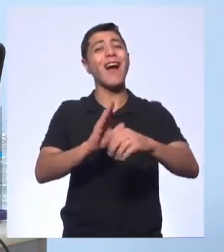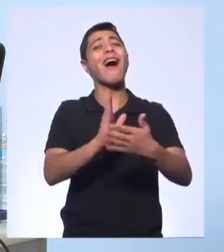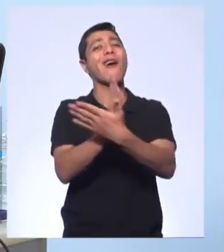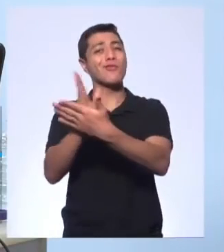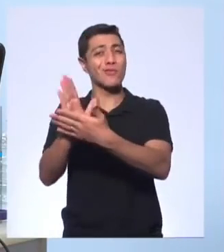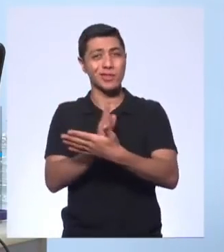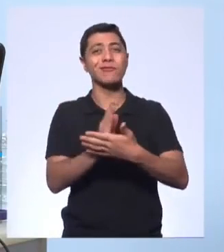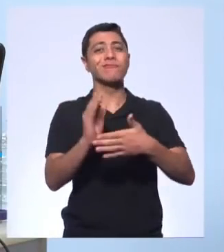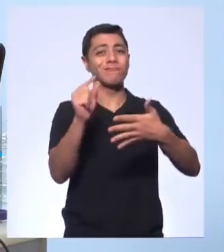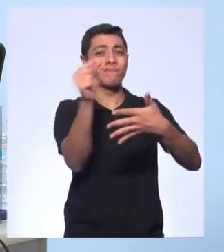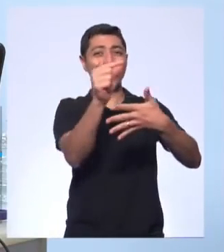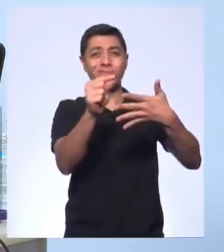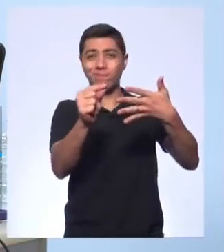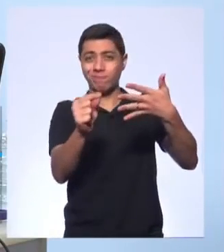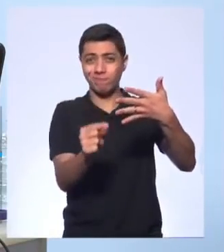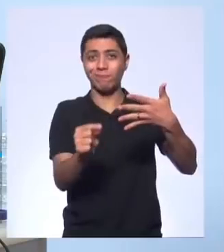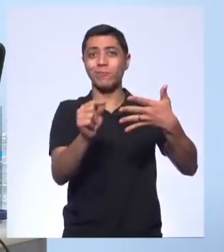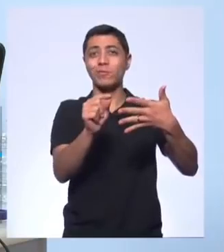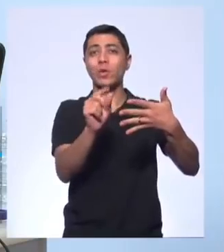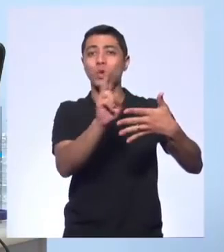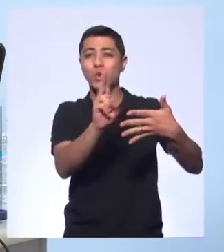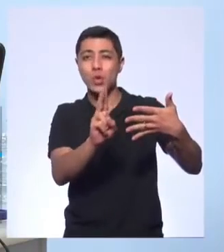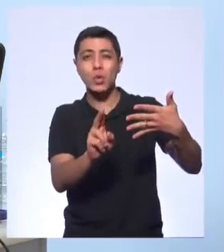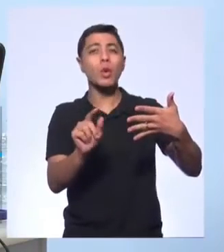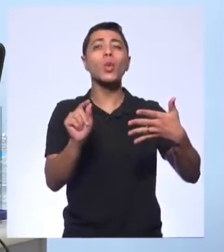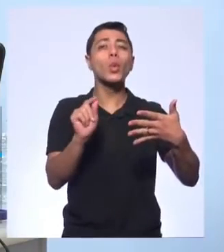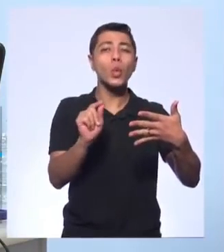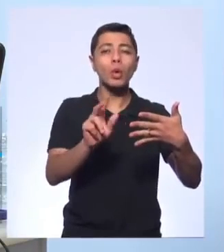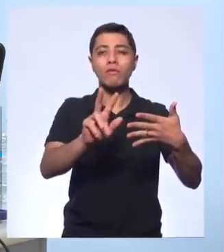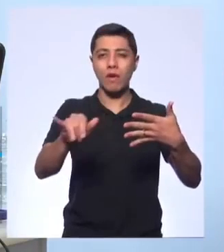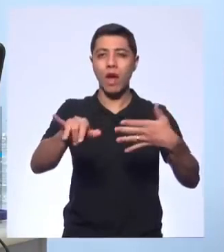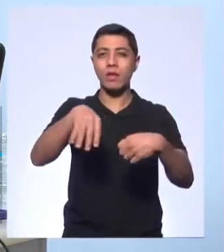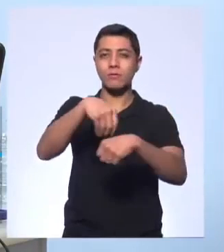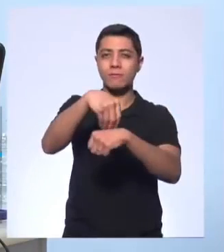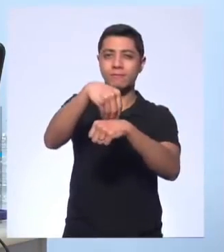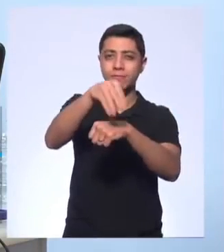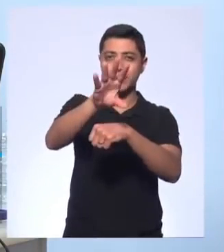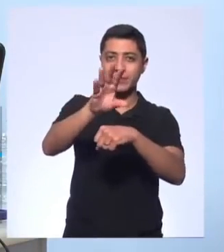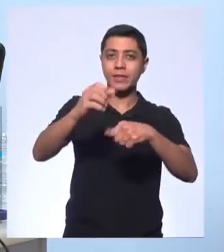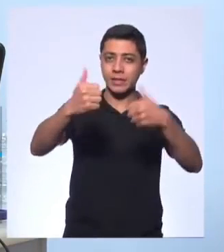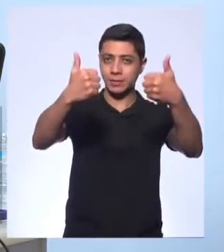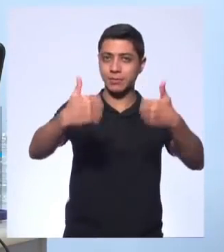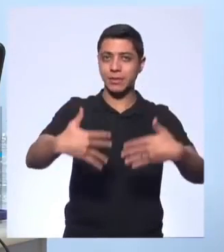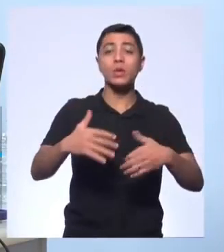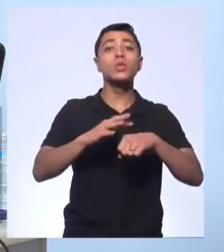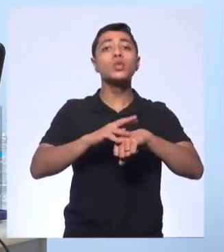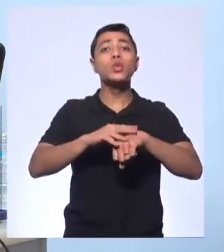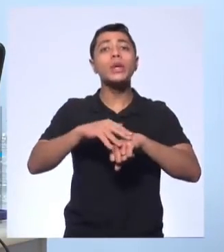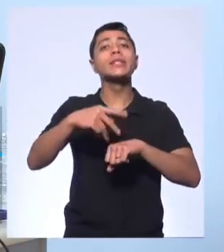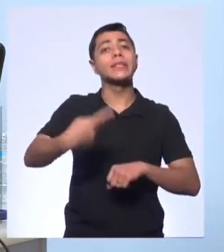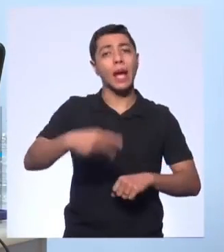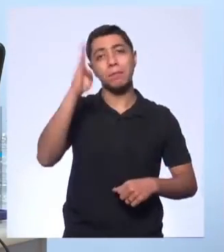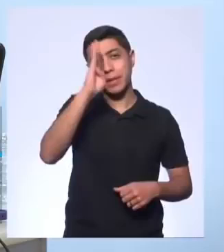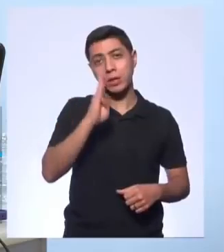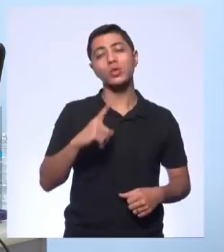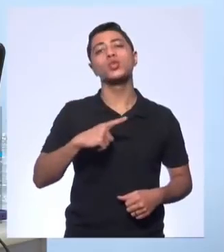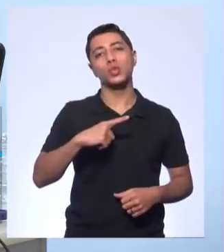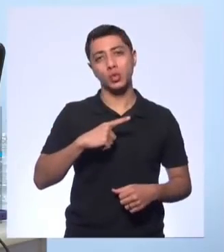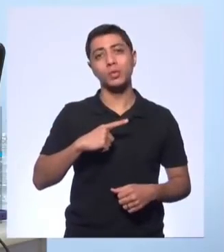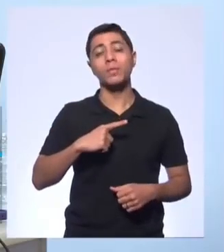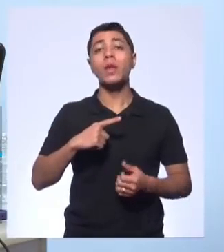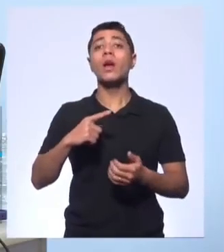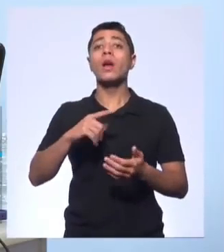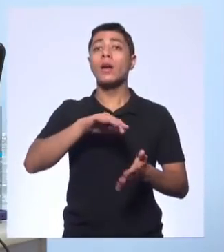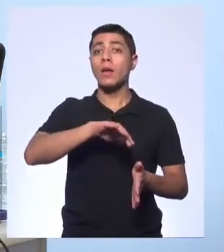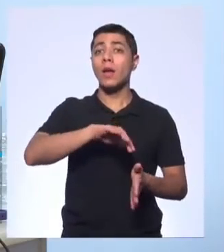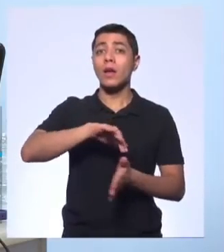destacam, né, de doenças atualmente no nosso país. E a gente vai falar um pouquinho sobre cada uma delas, começando a falar sobre